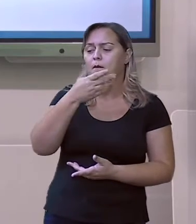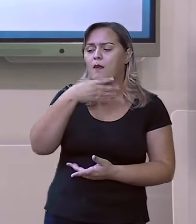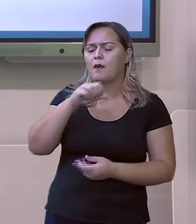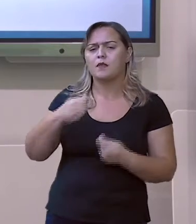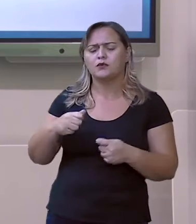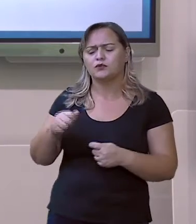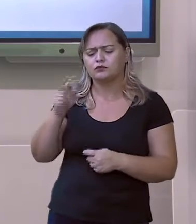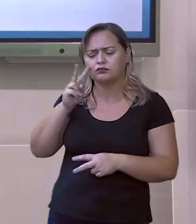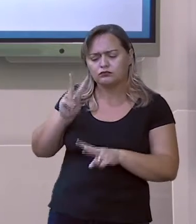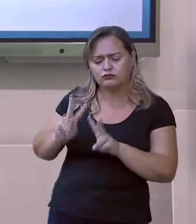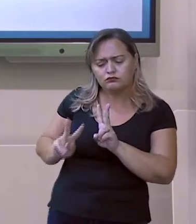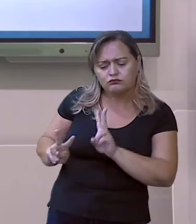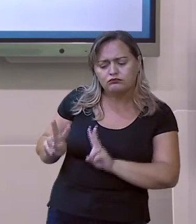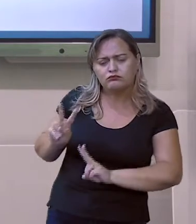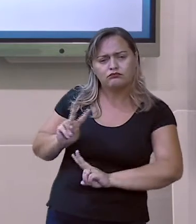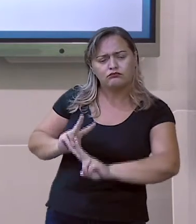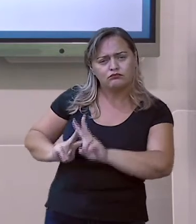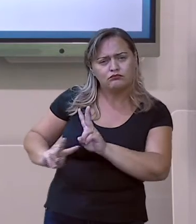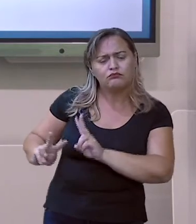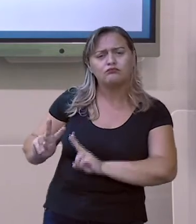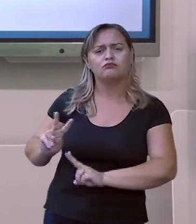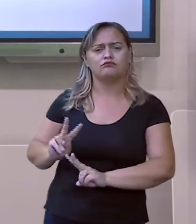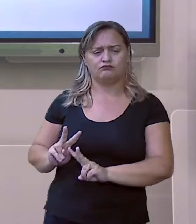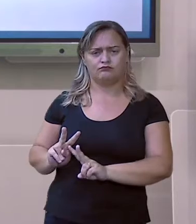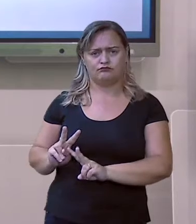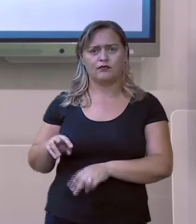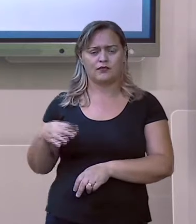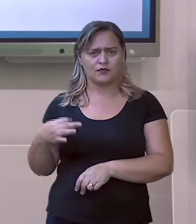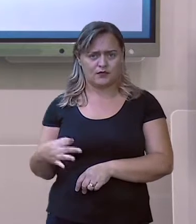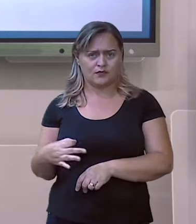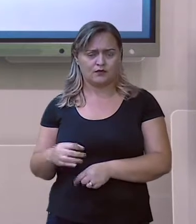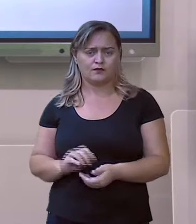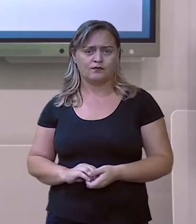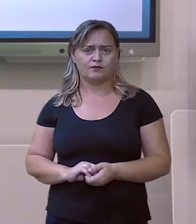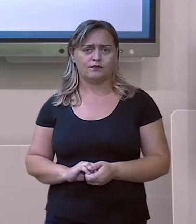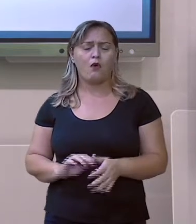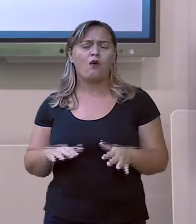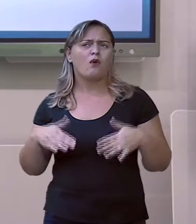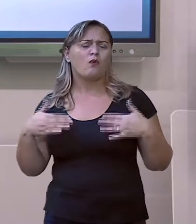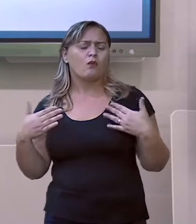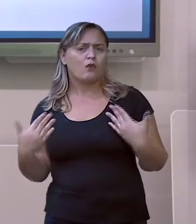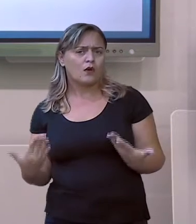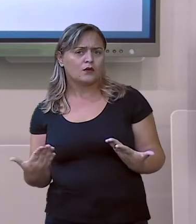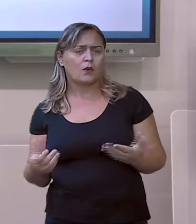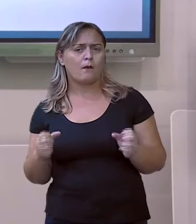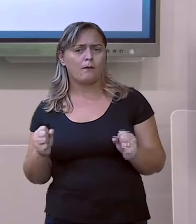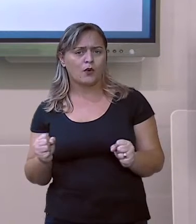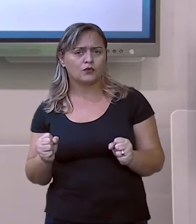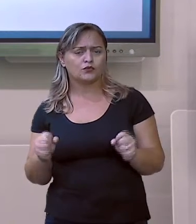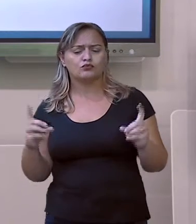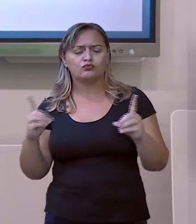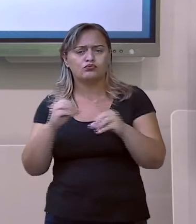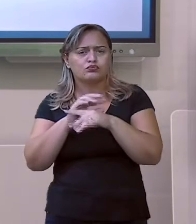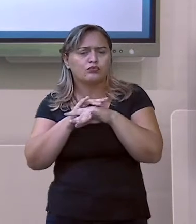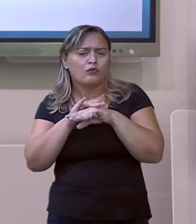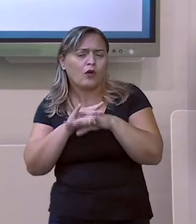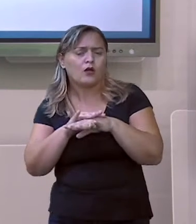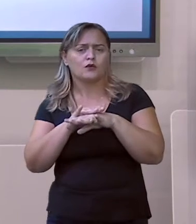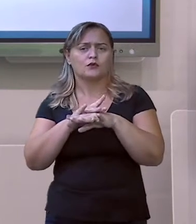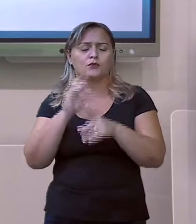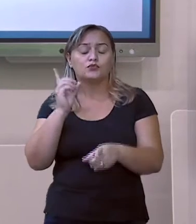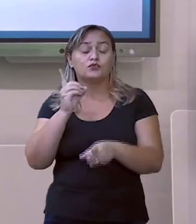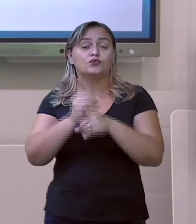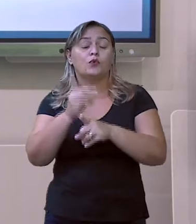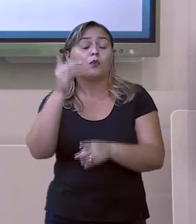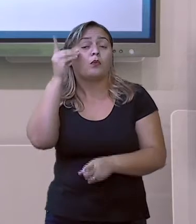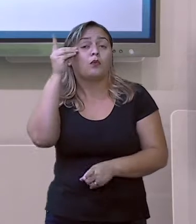da criança. Quando é feito, quando é diagnosticado a síndrome de Down? O exame para descobrir a síndrome de Down